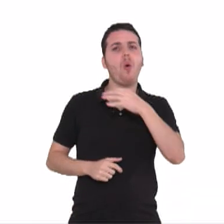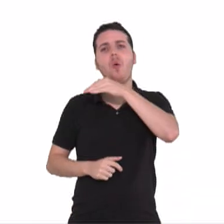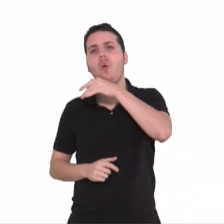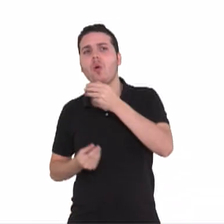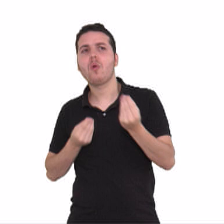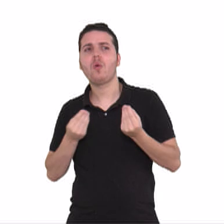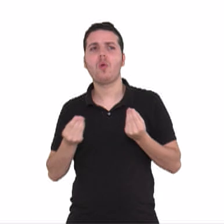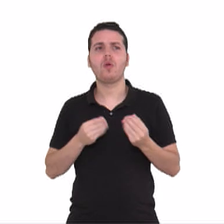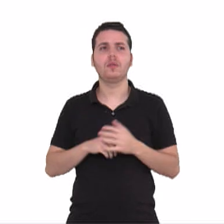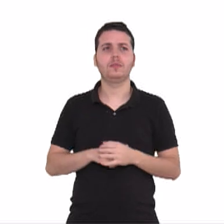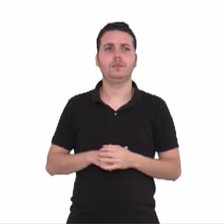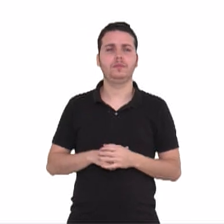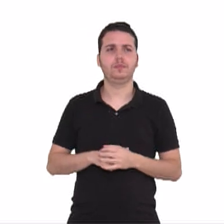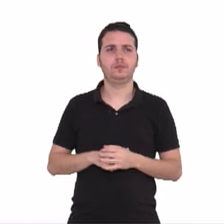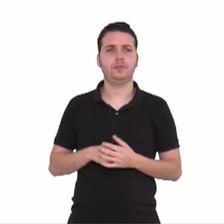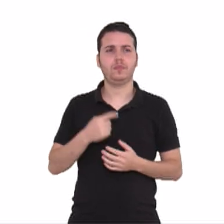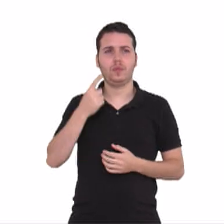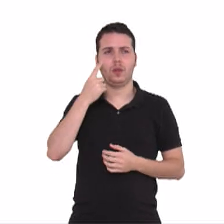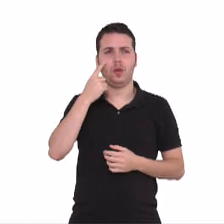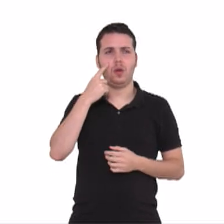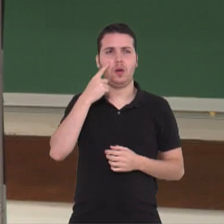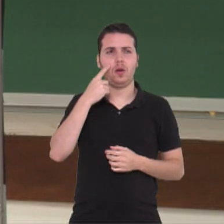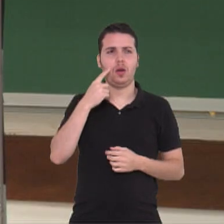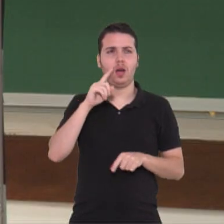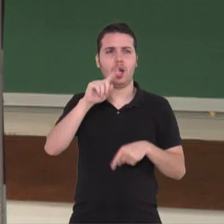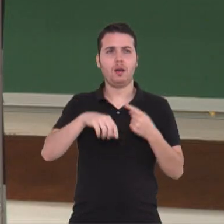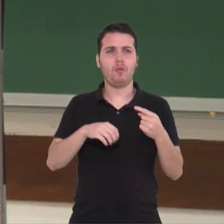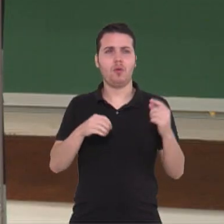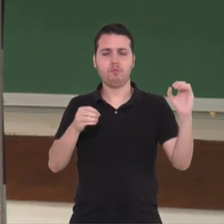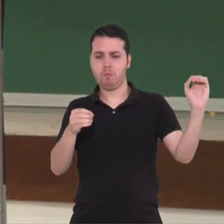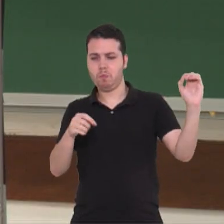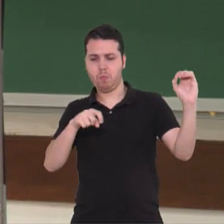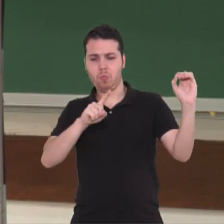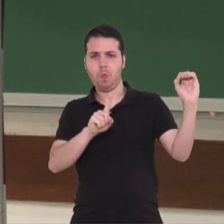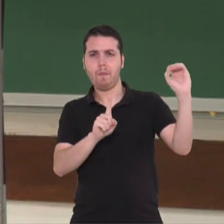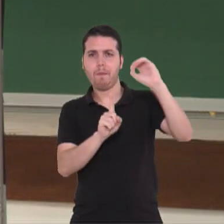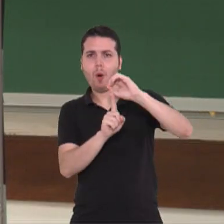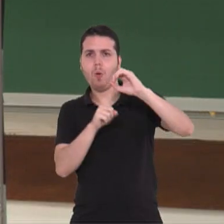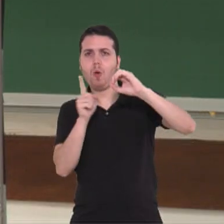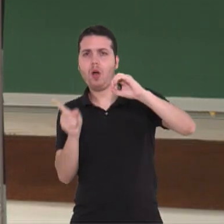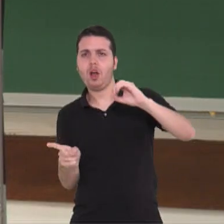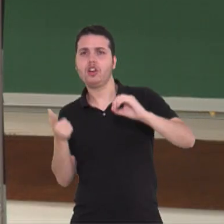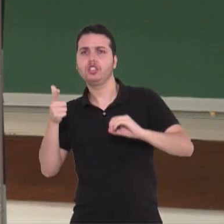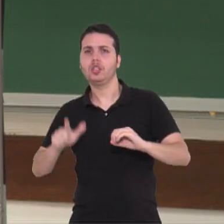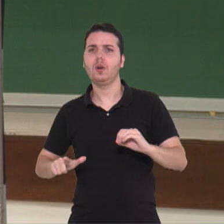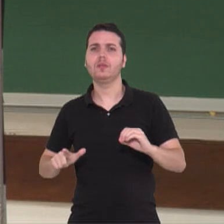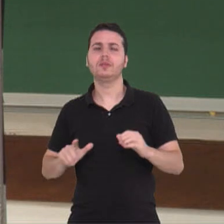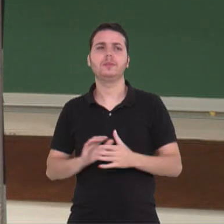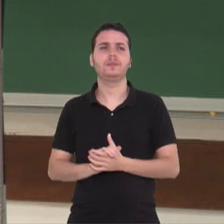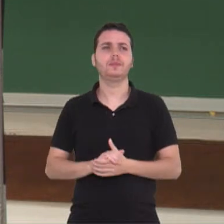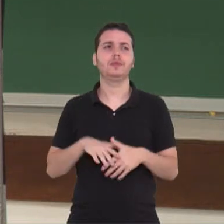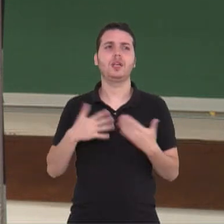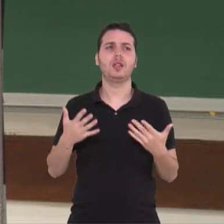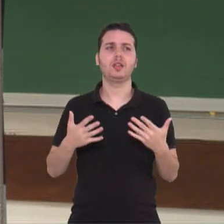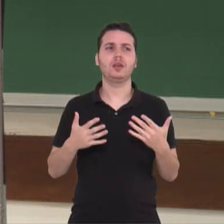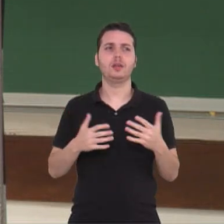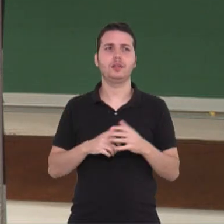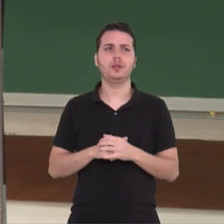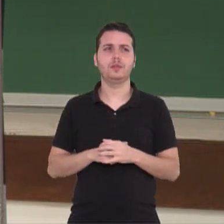outra, e aqui ó, voou mais alguma coisa na cabeça dele, ele caiu de novo. Então,